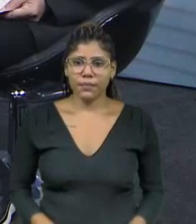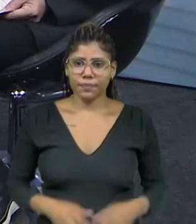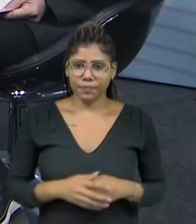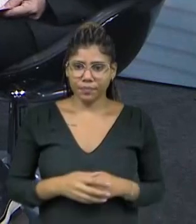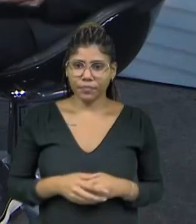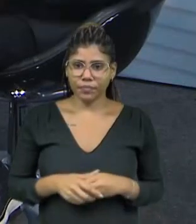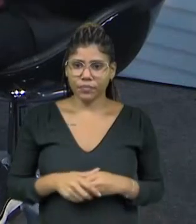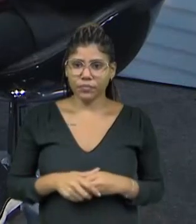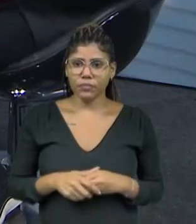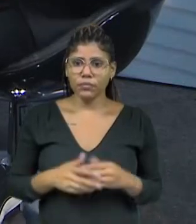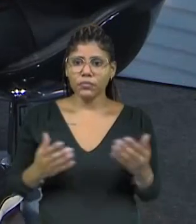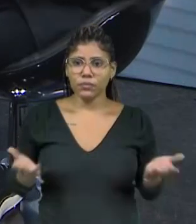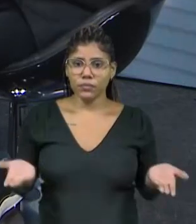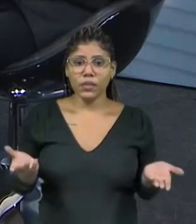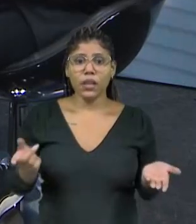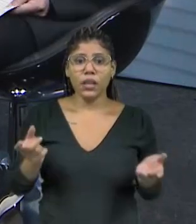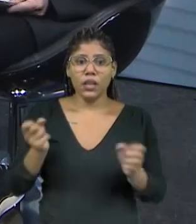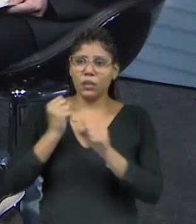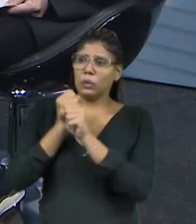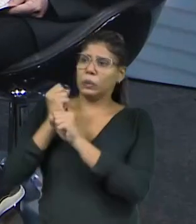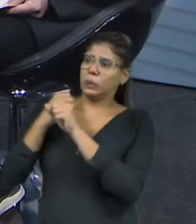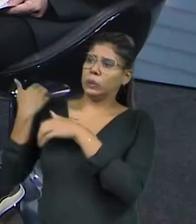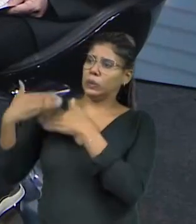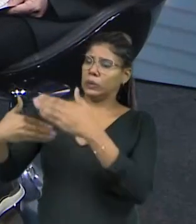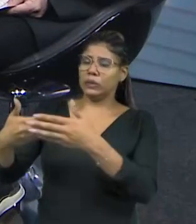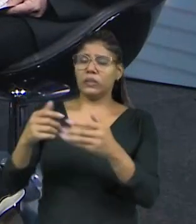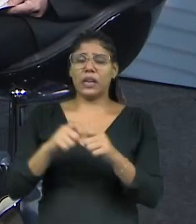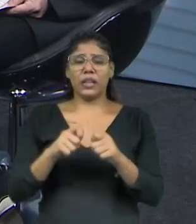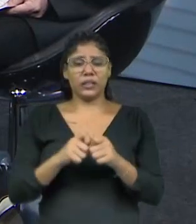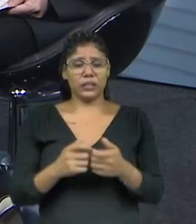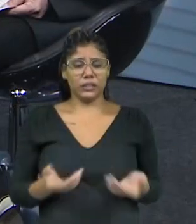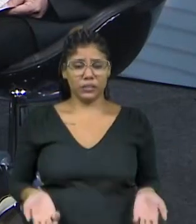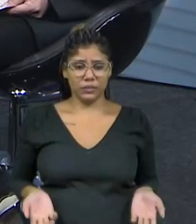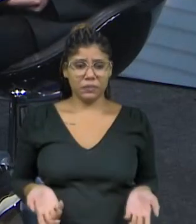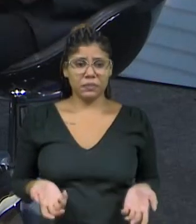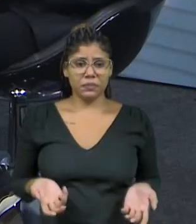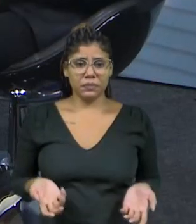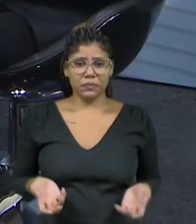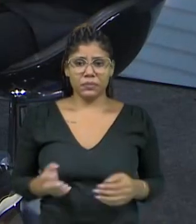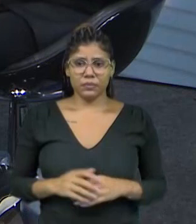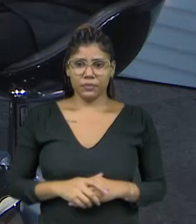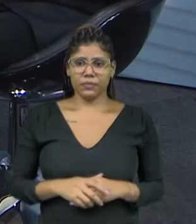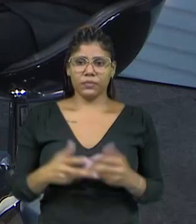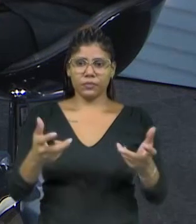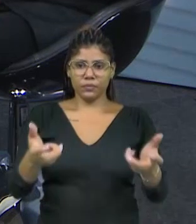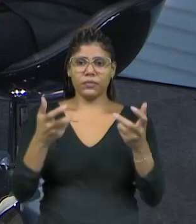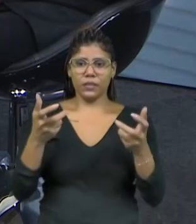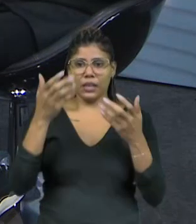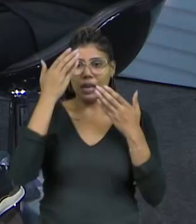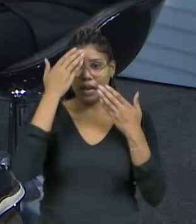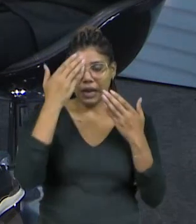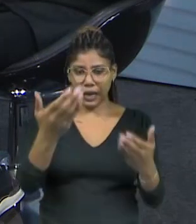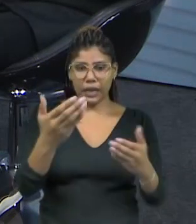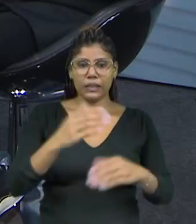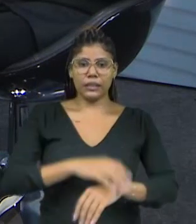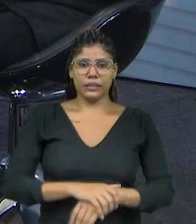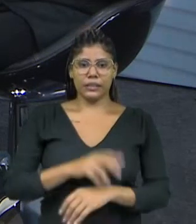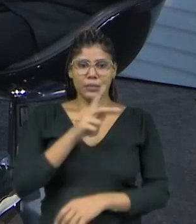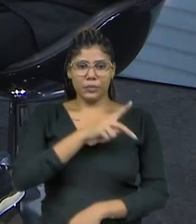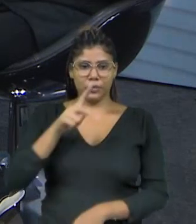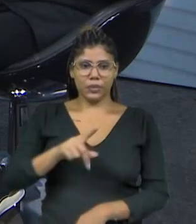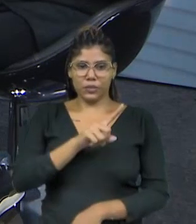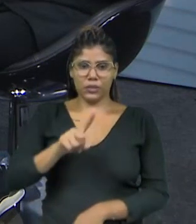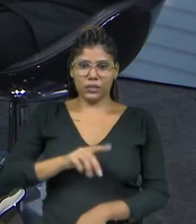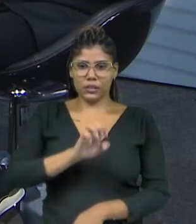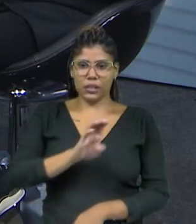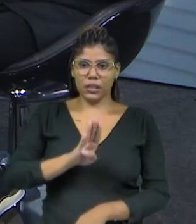em Assis. Há muitos anos eles fazem assim. Então acho que. Eu queria agradecer, professor. Professor Zé de Paula Barros Neto.